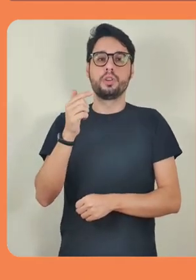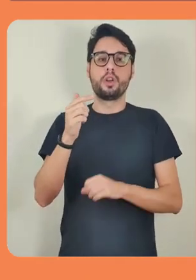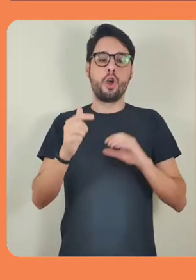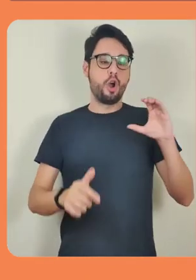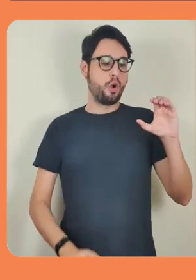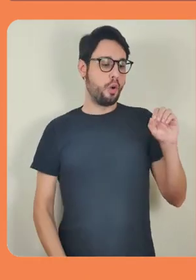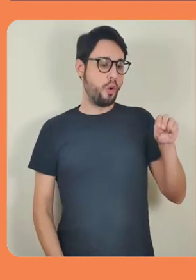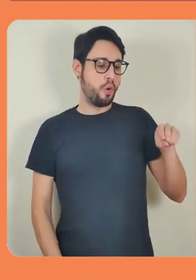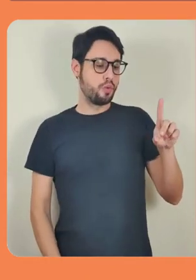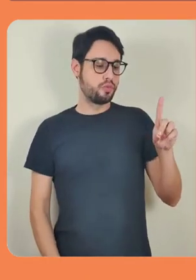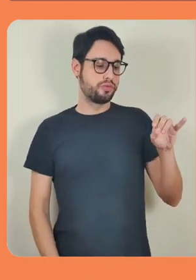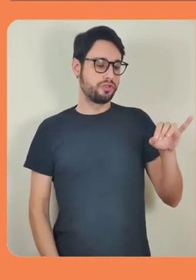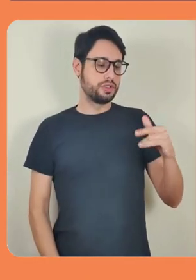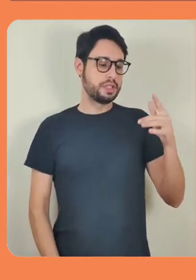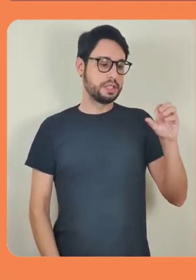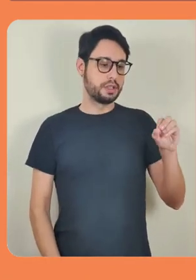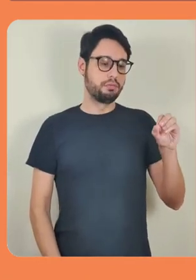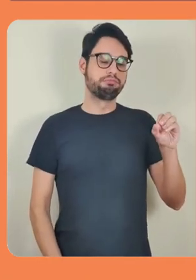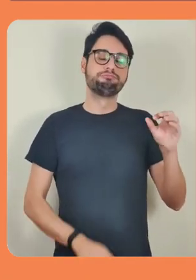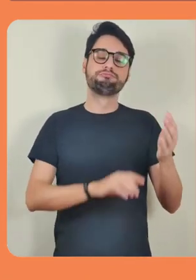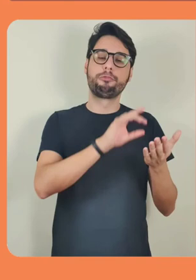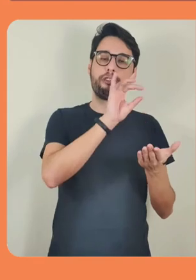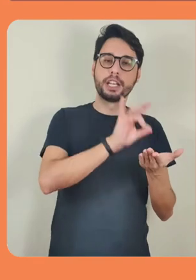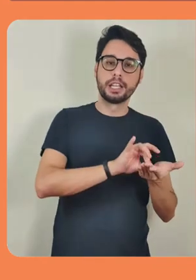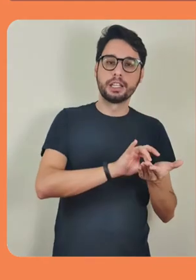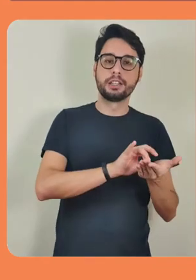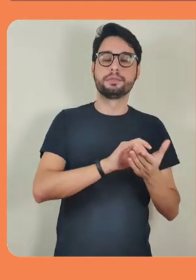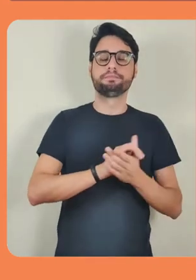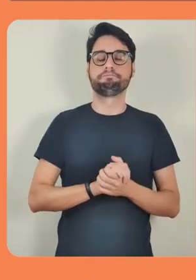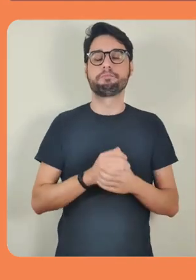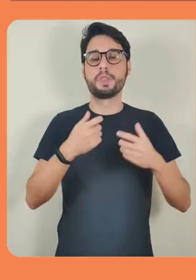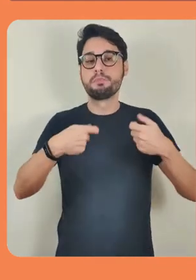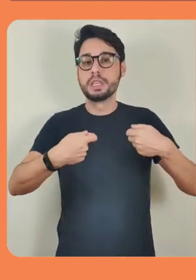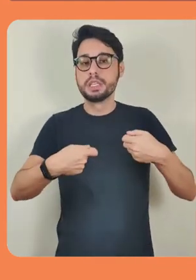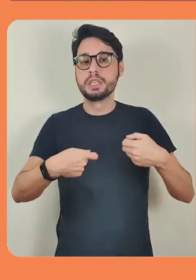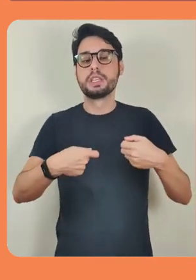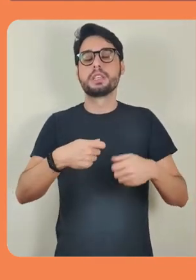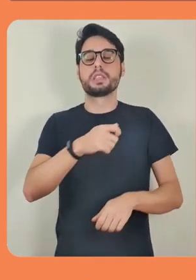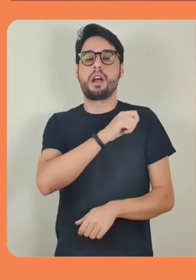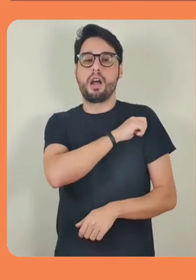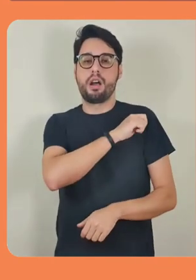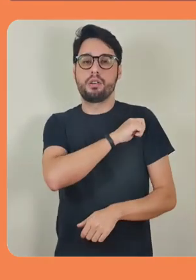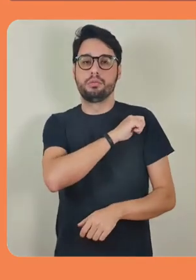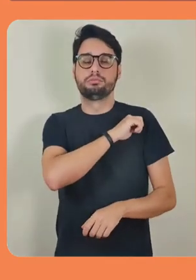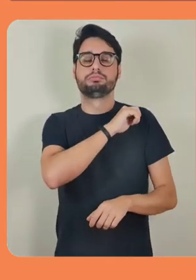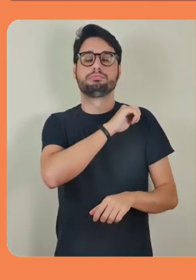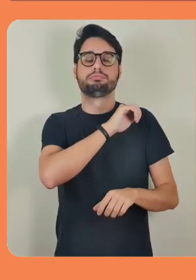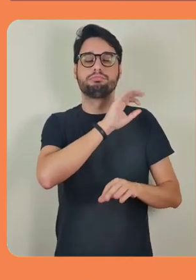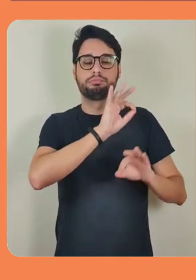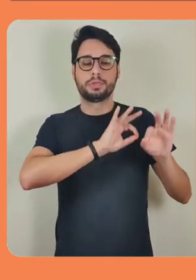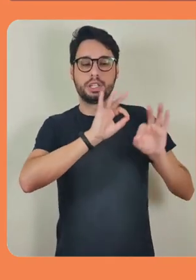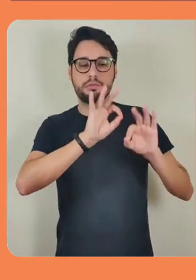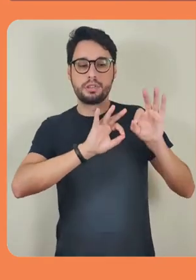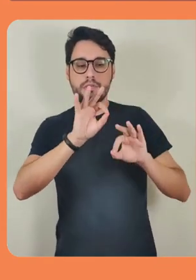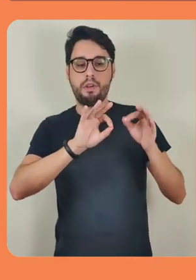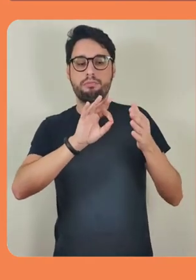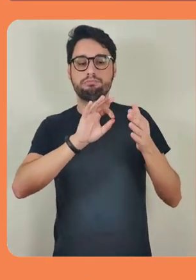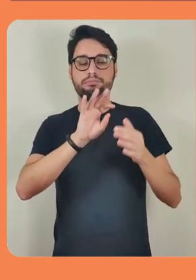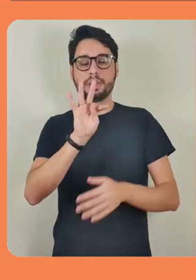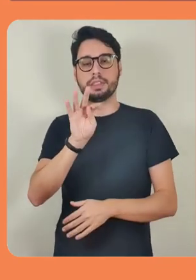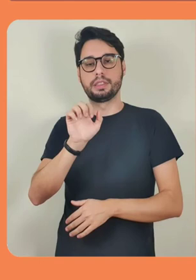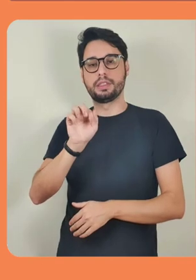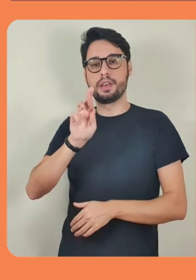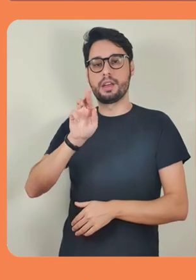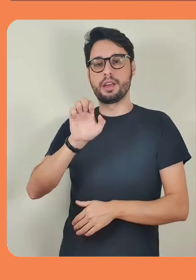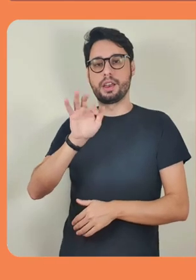50 pontos e de todas as condições são verdadeiras em que ele vai ter que de novo é